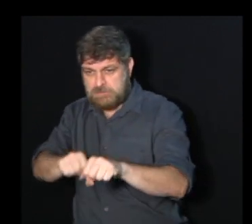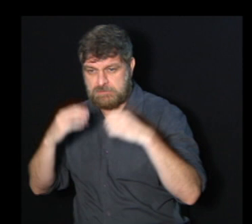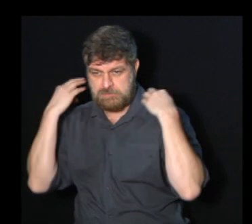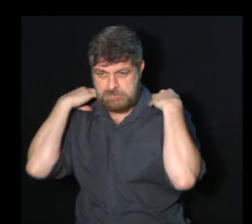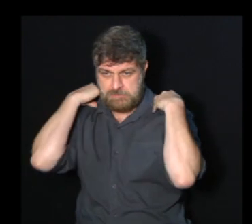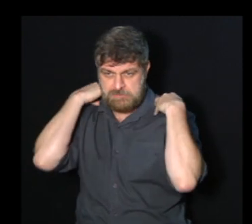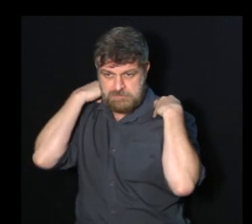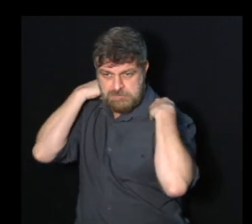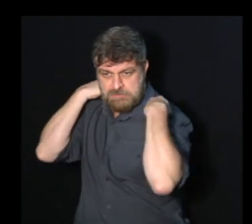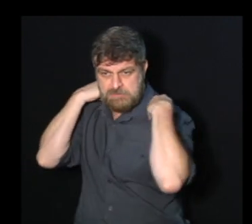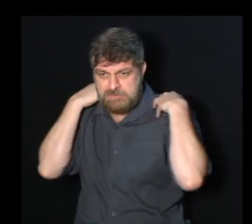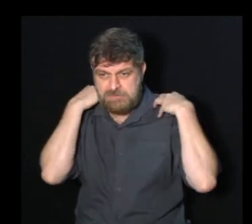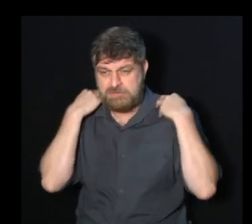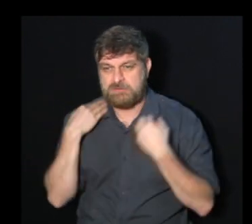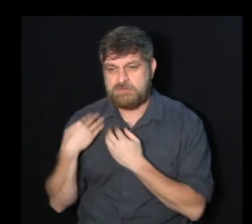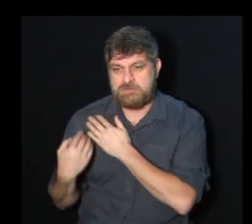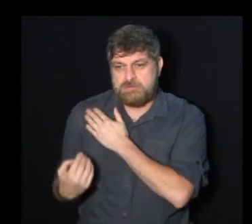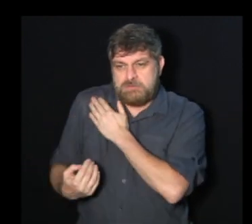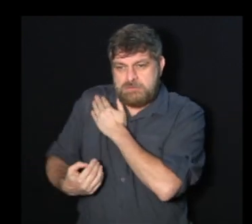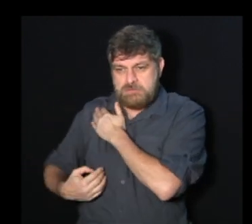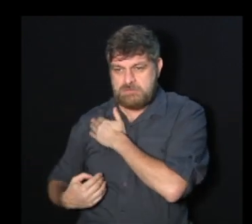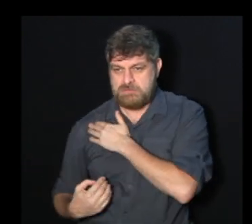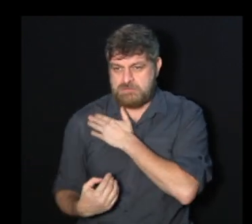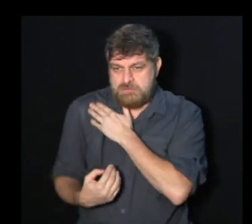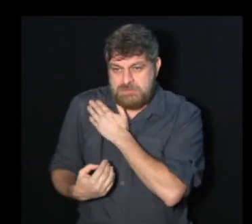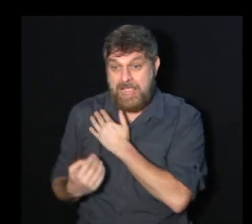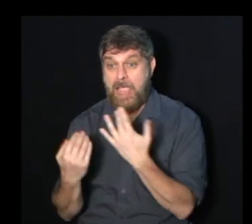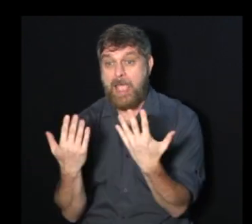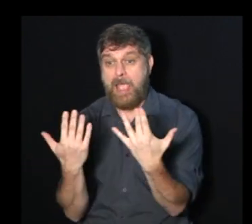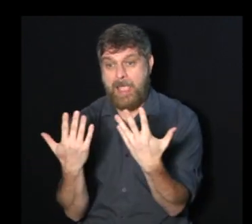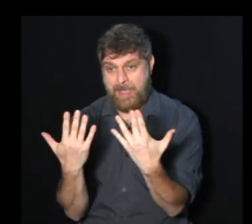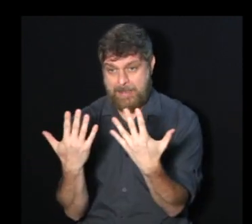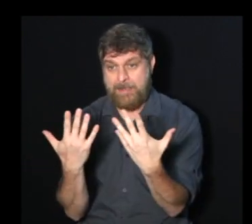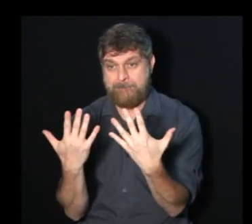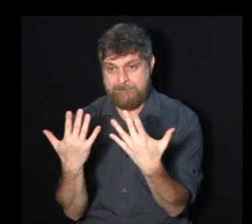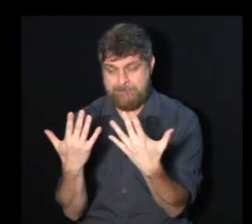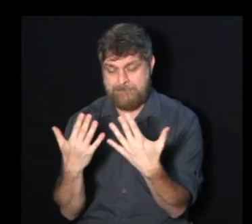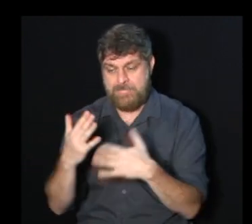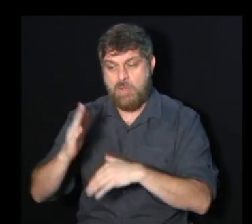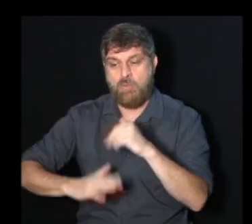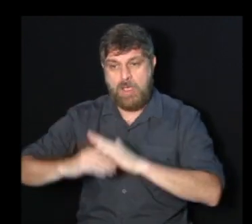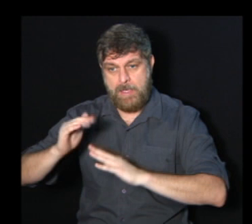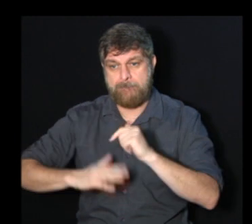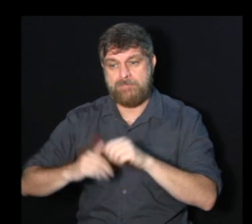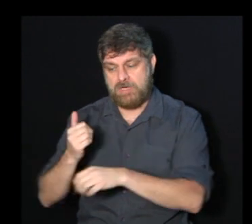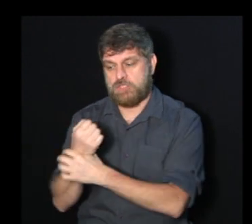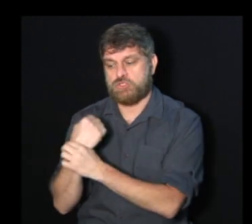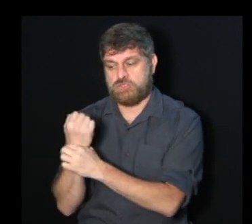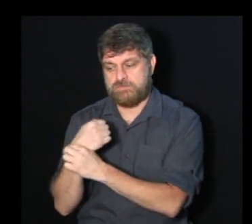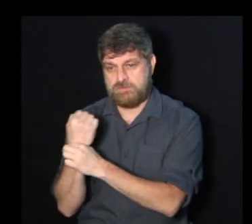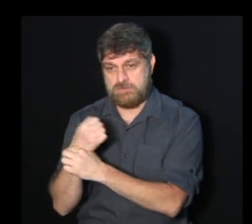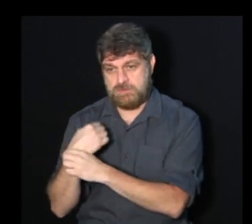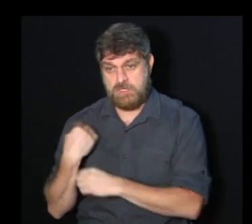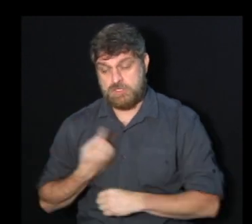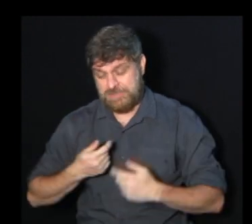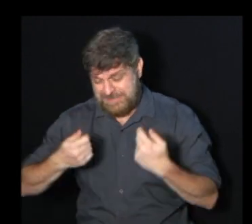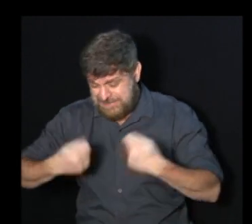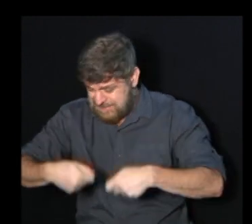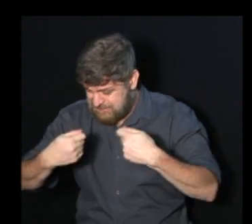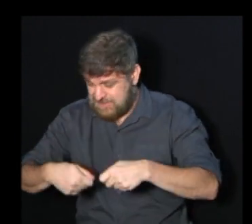tiver uma hipomobilidade, então a gente precisa trabalhar com as mãos, a gente precisa,